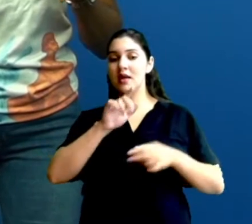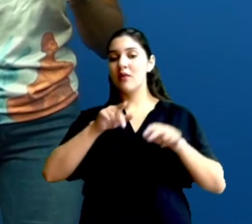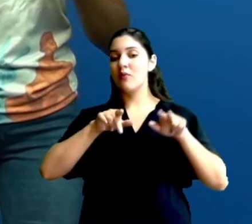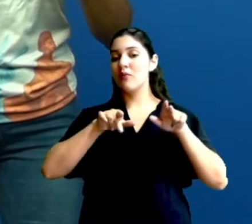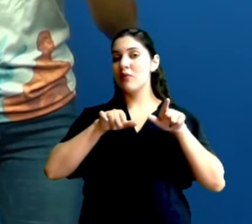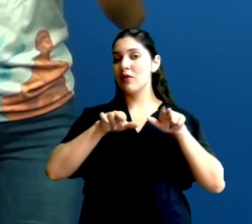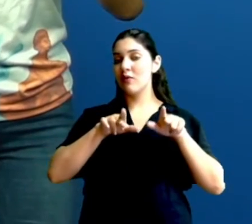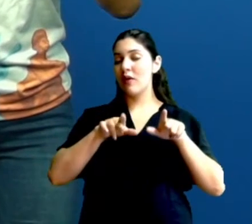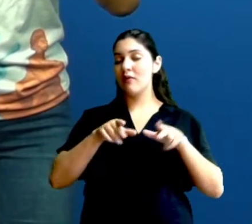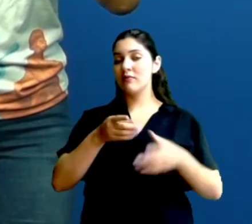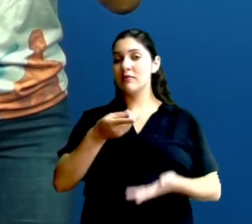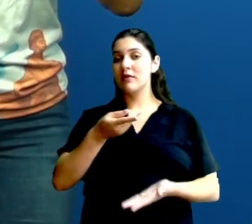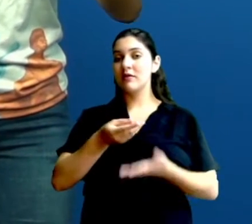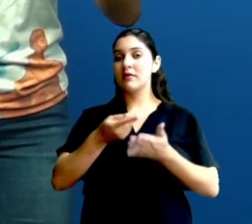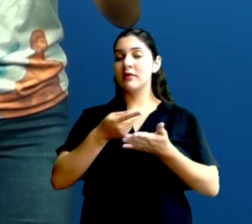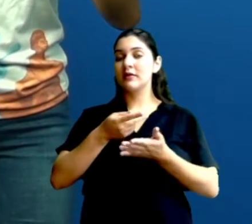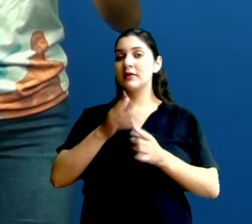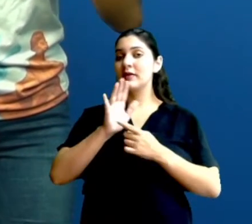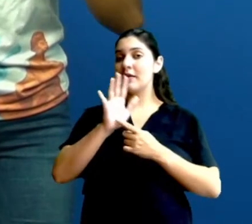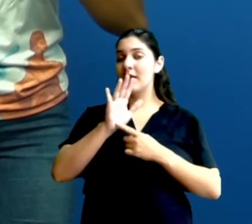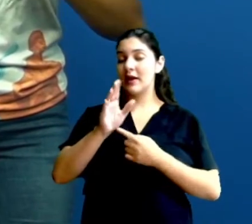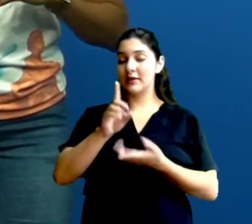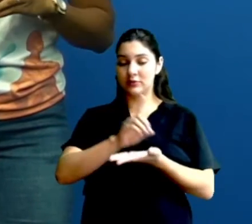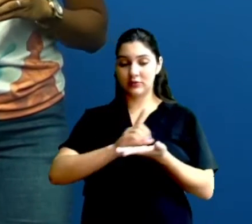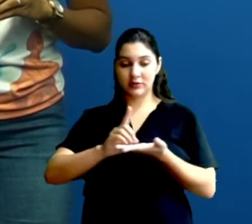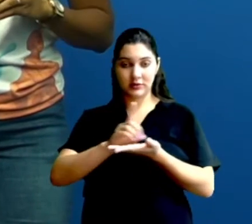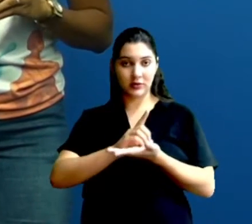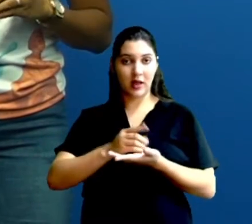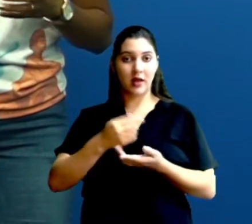no dicionário, por exemplo, com uma única